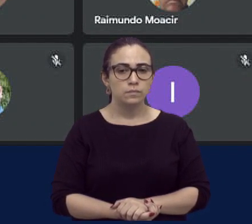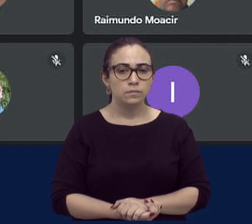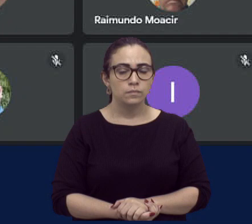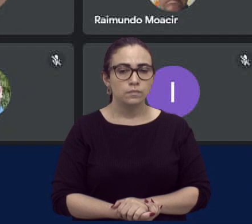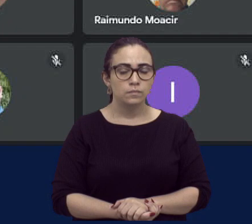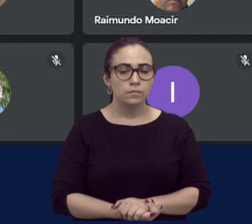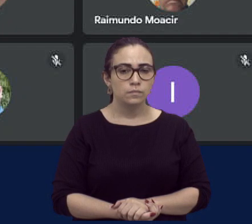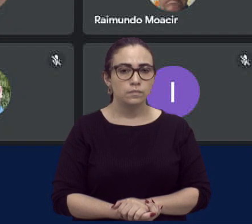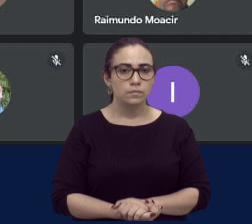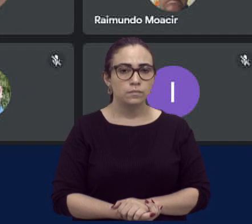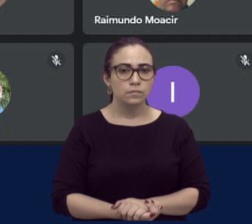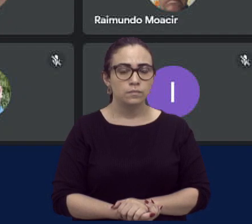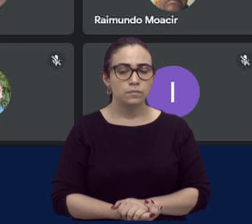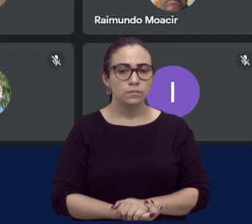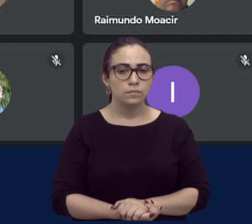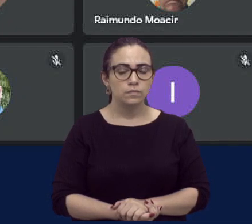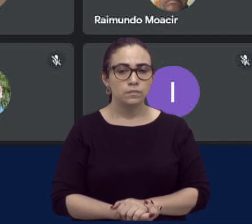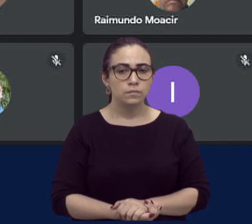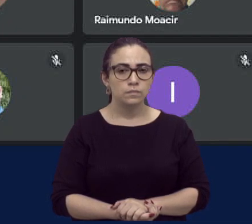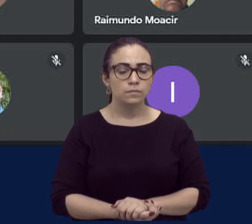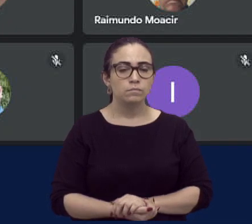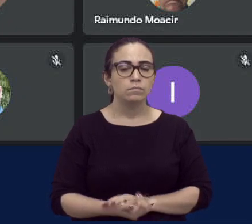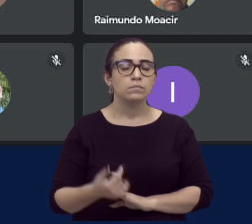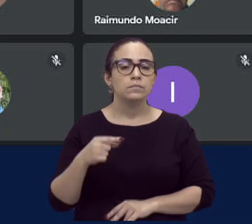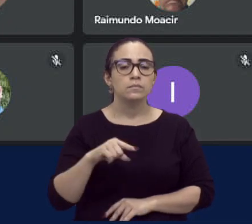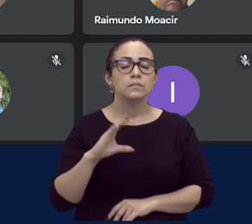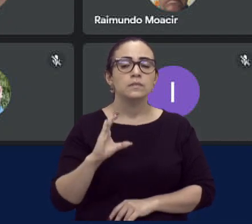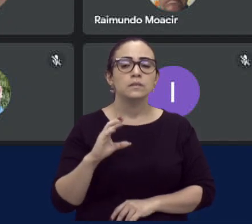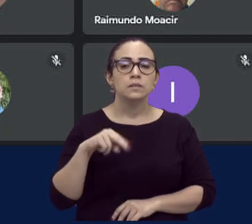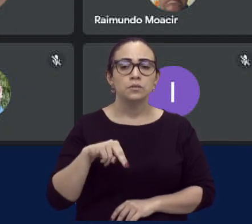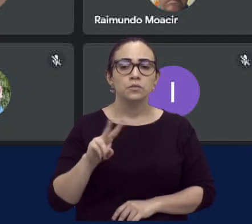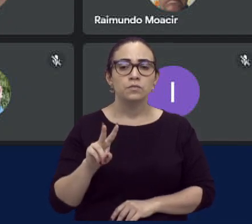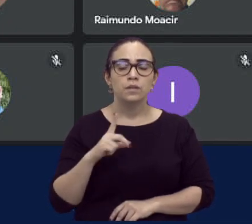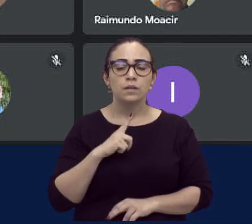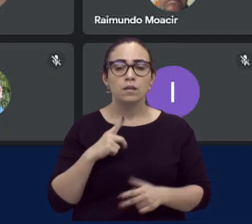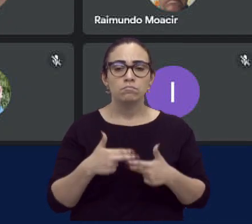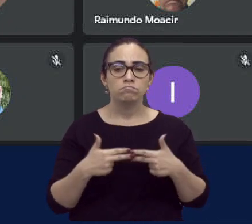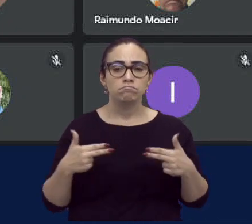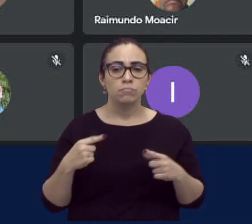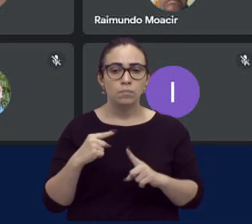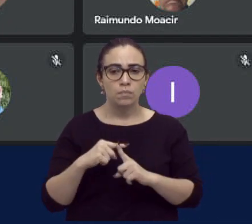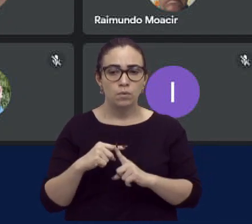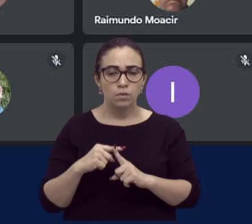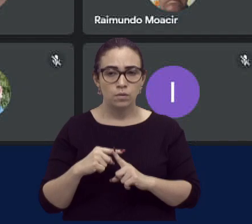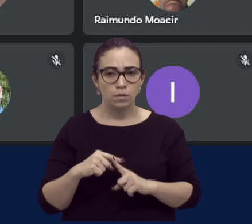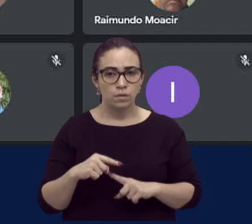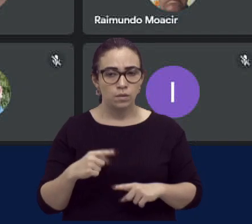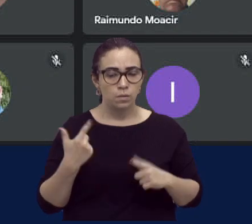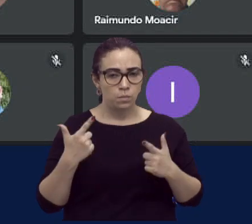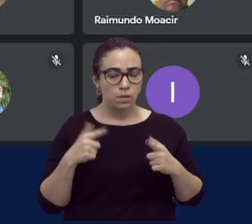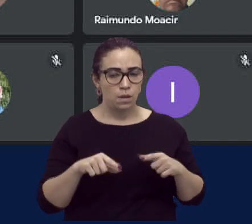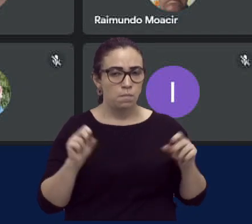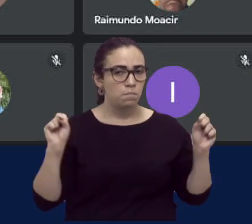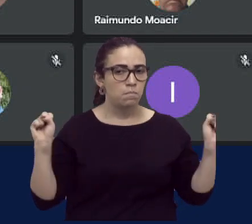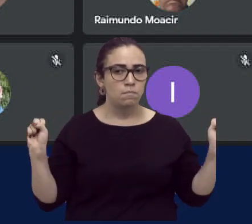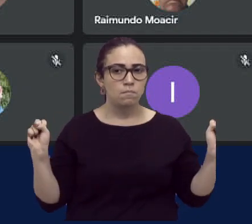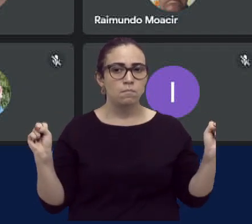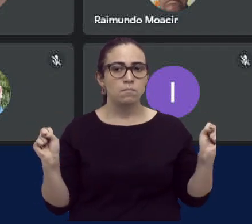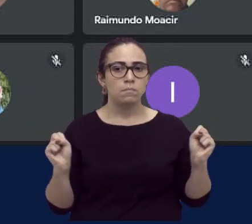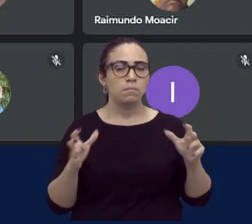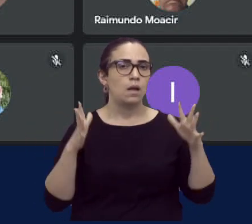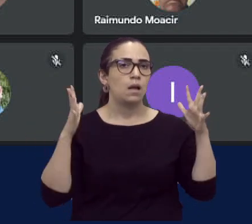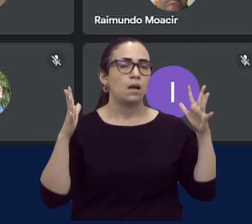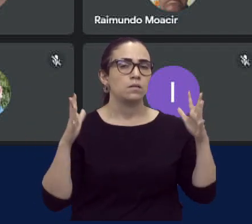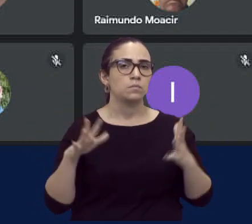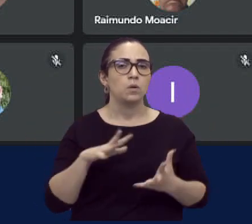E quais são os benefícios da CNV, né? Lembrando, viu, gente, que não é uma fórmula mágica que alguém criou e vai